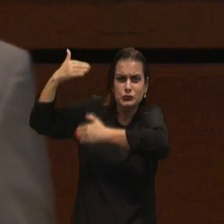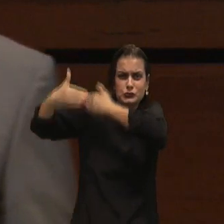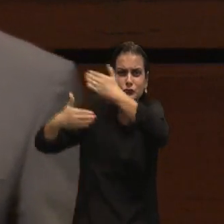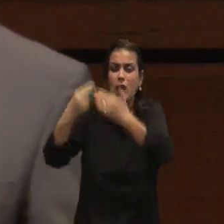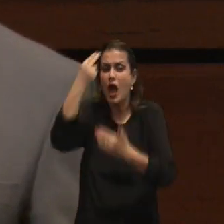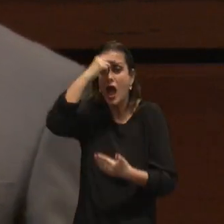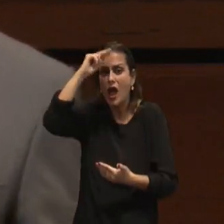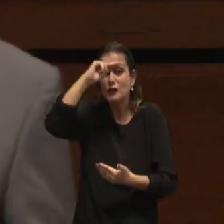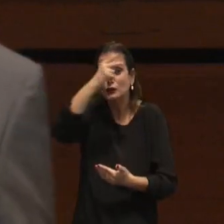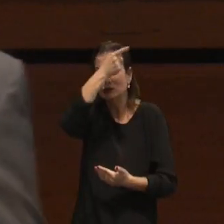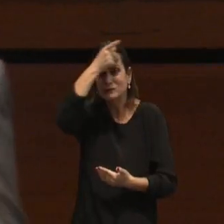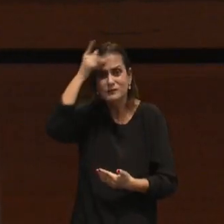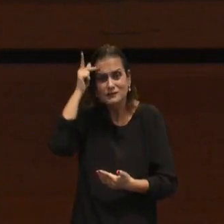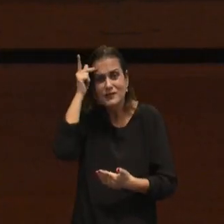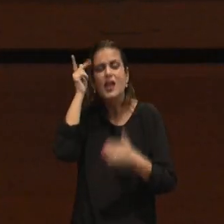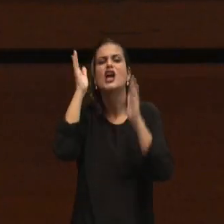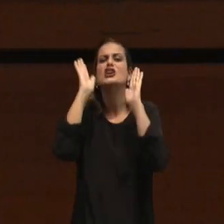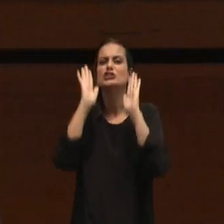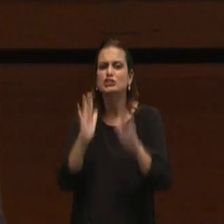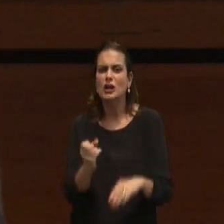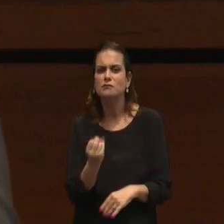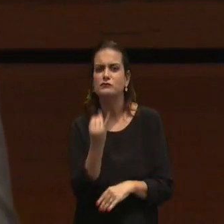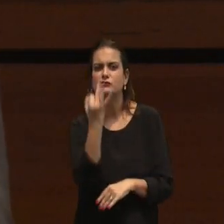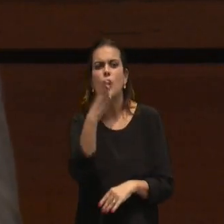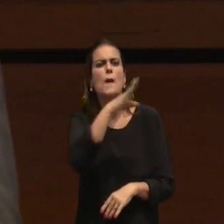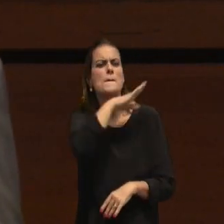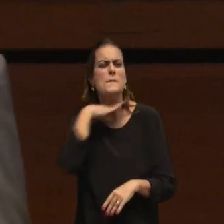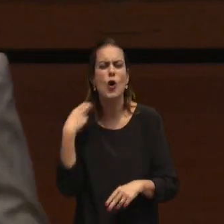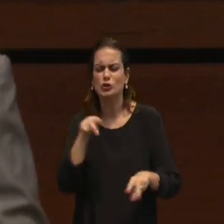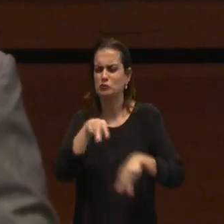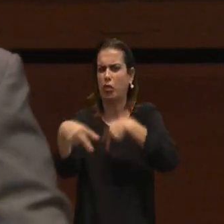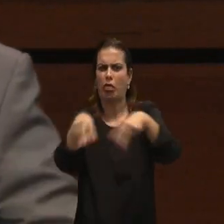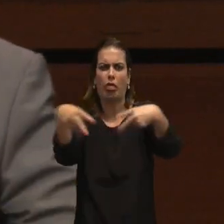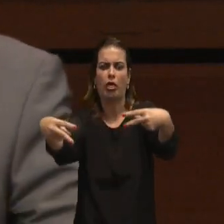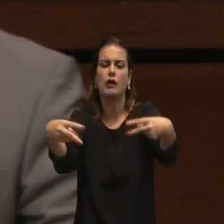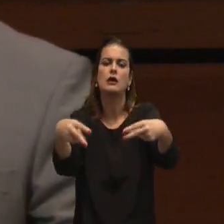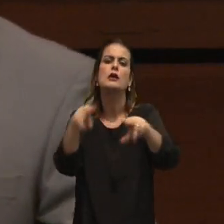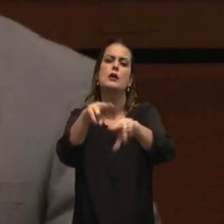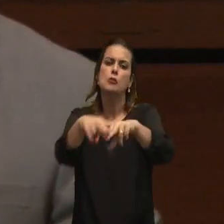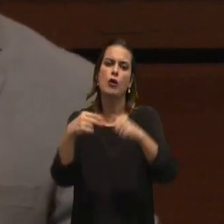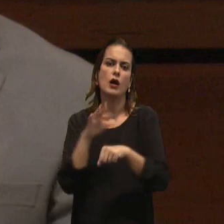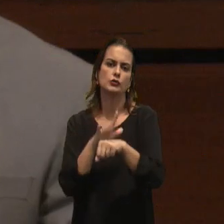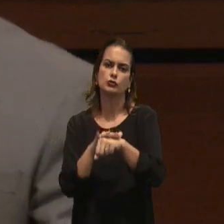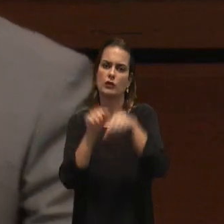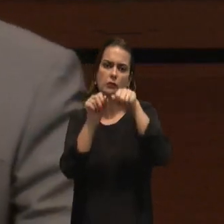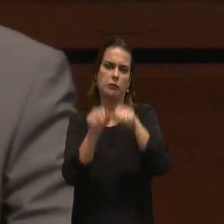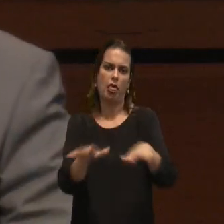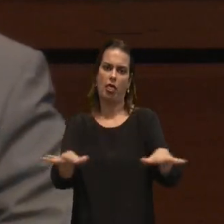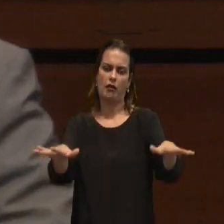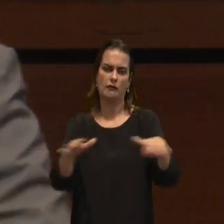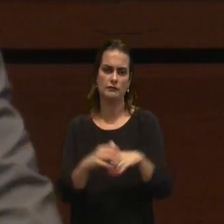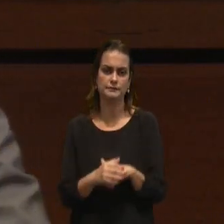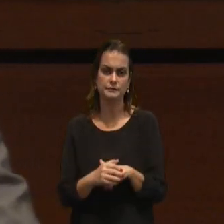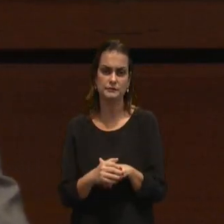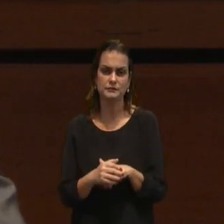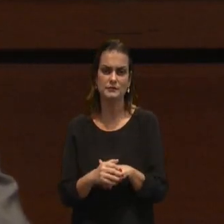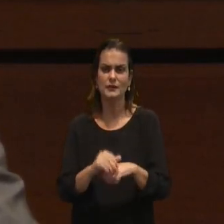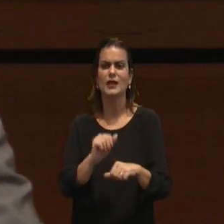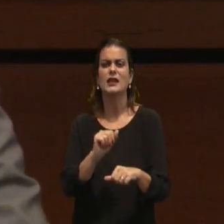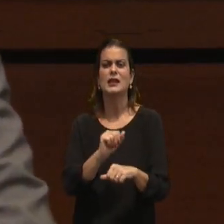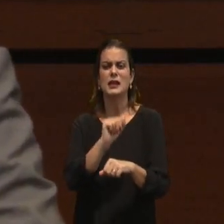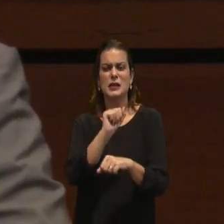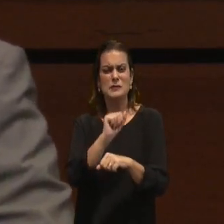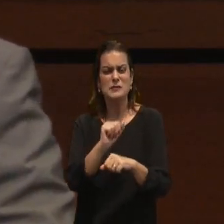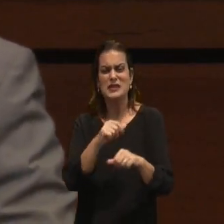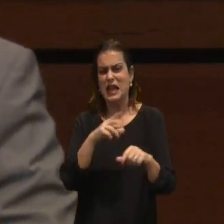da humanidade já contabilizou mortes e mortes em virtude de muitas pandemias. Haja visto a África